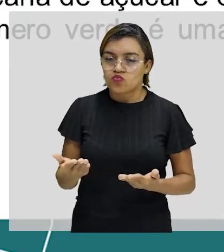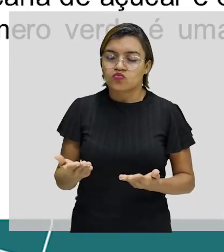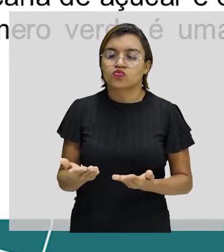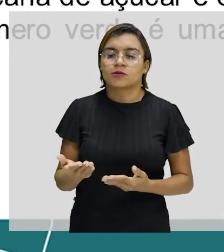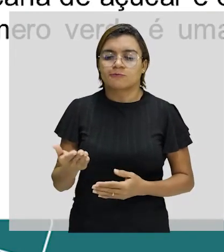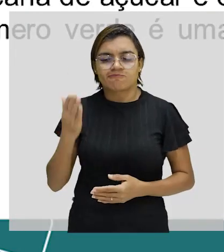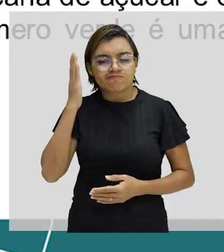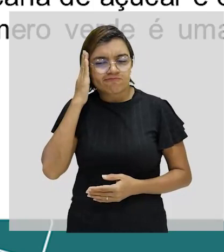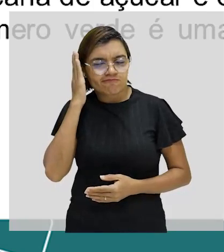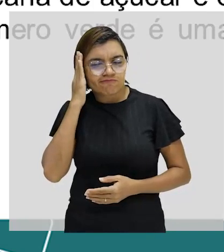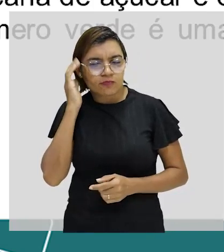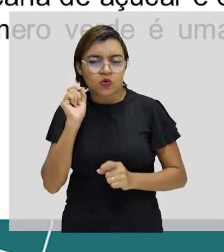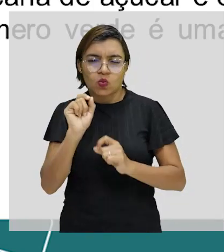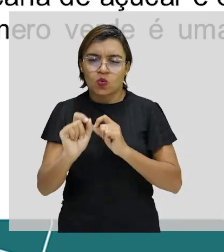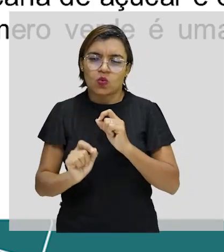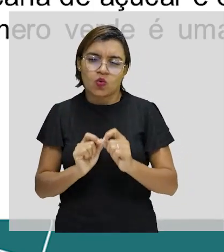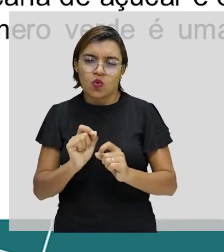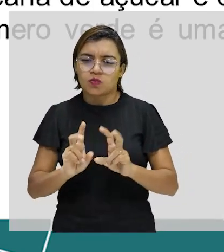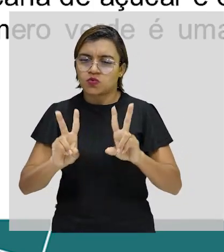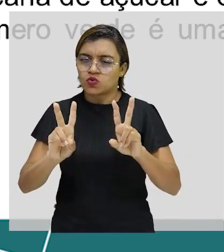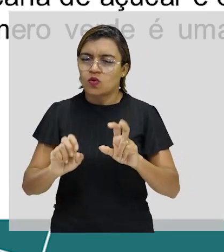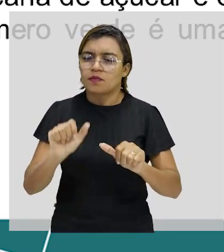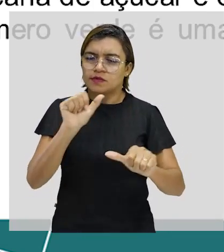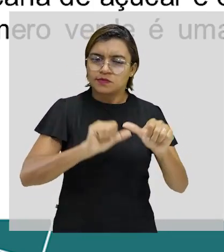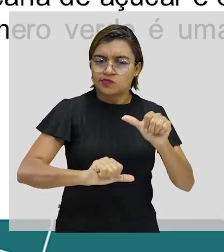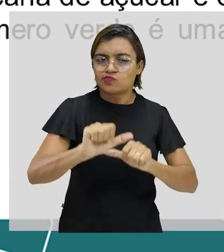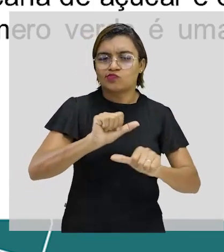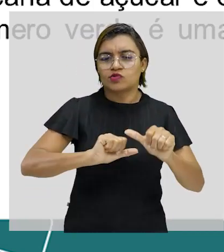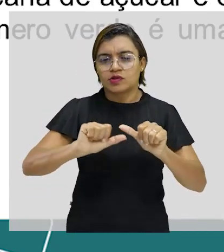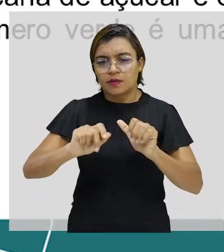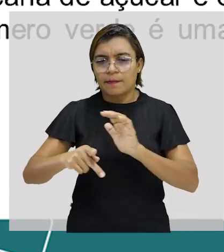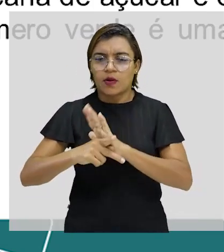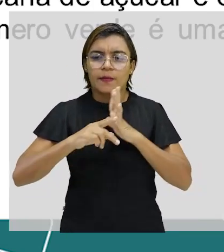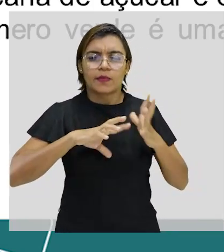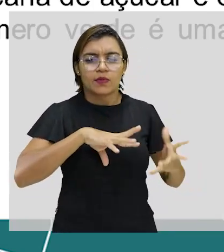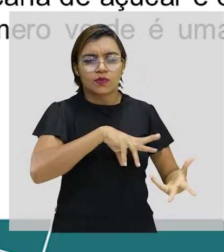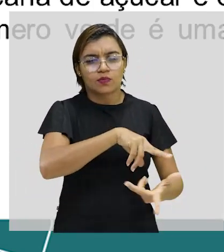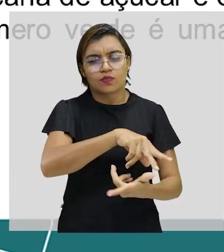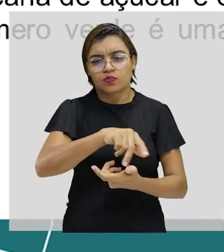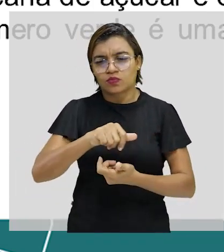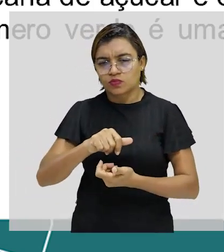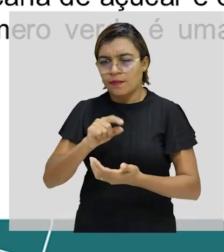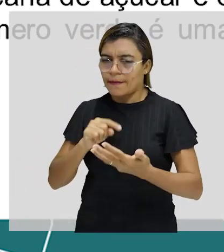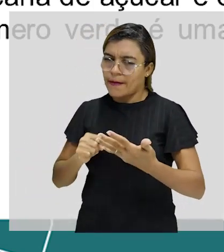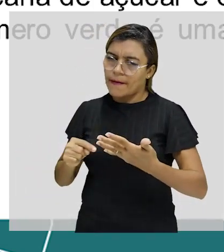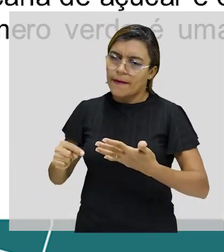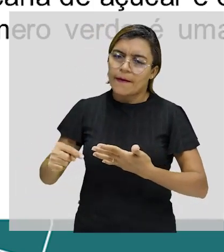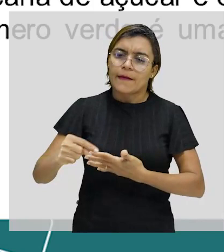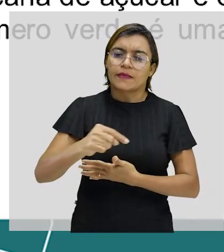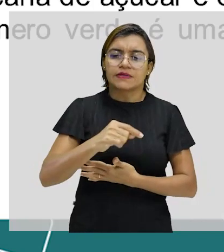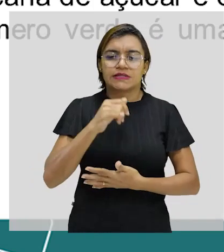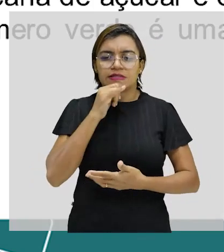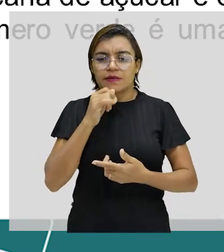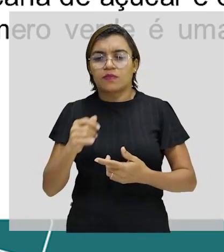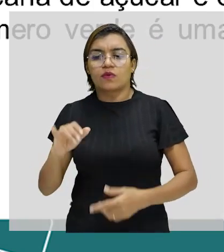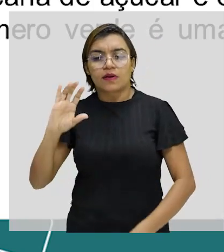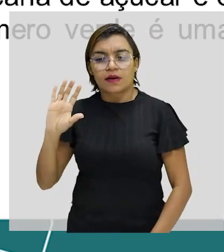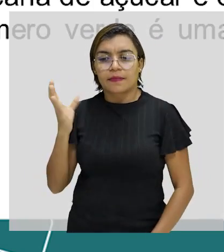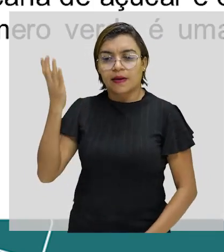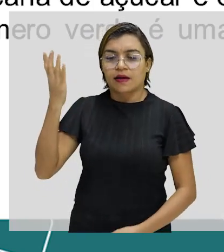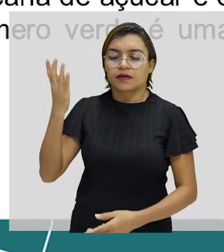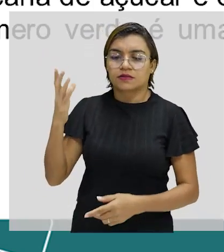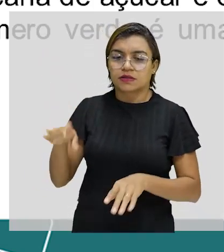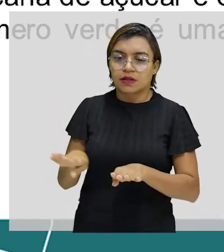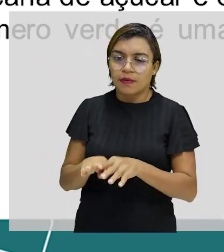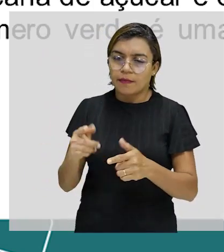discutido muito, né, as alterações que estão ocorrendo pelo mundo. Dentre elas, alterações climáticas, problemas do